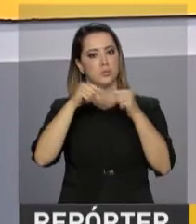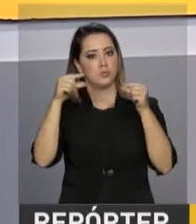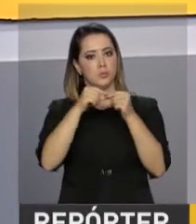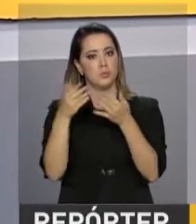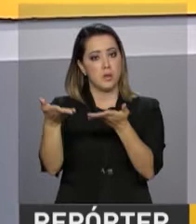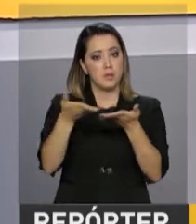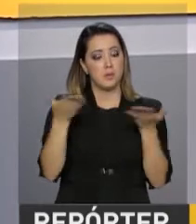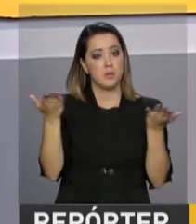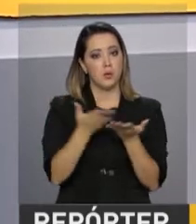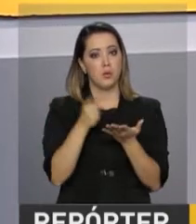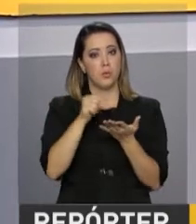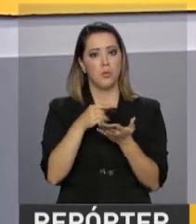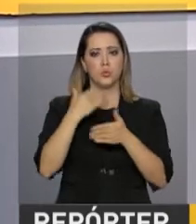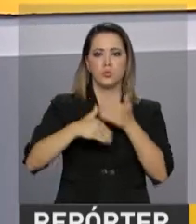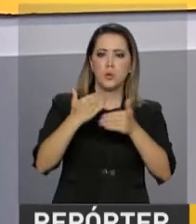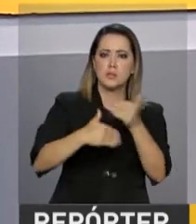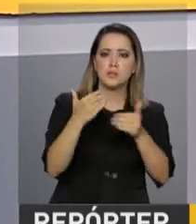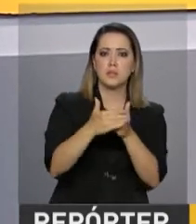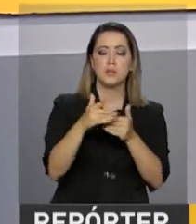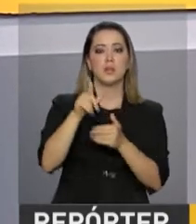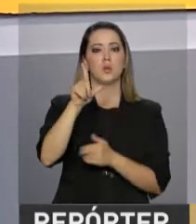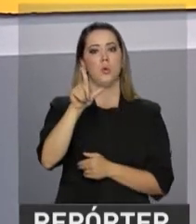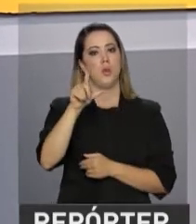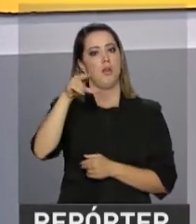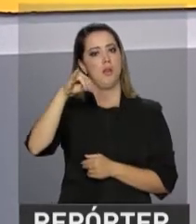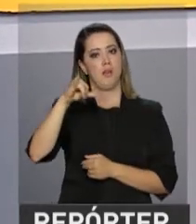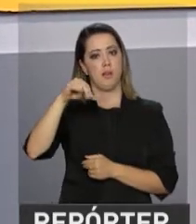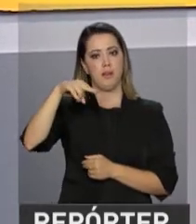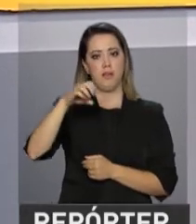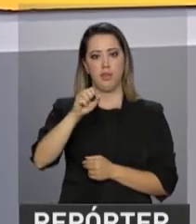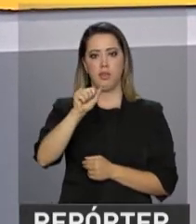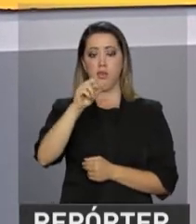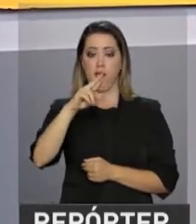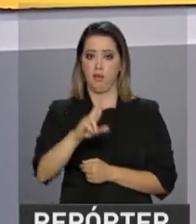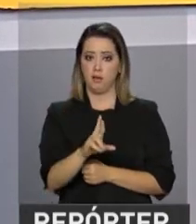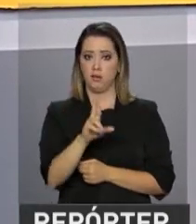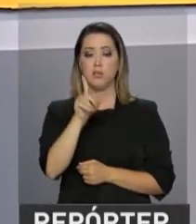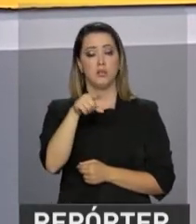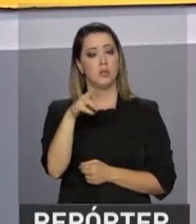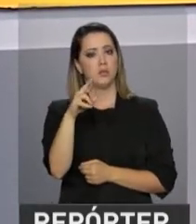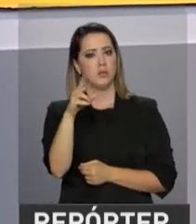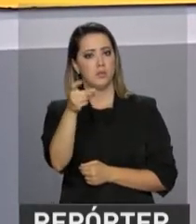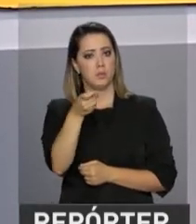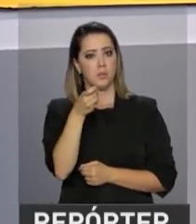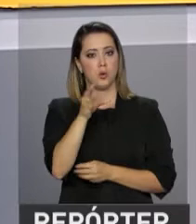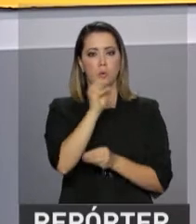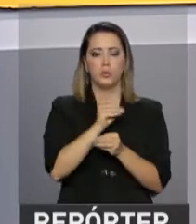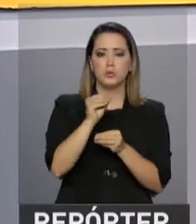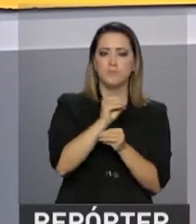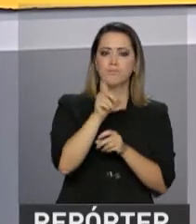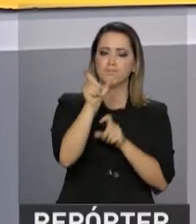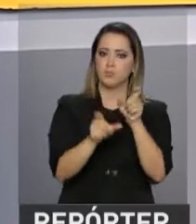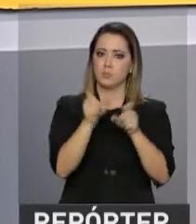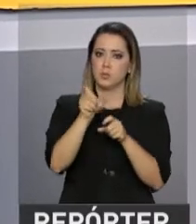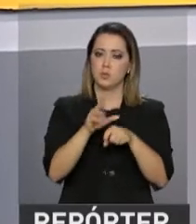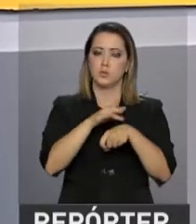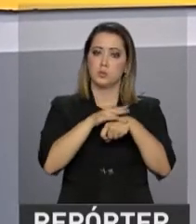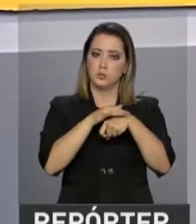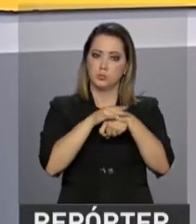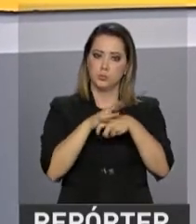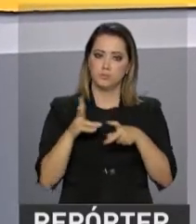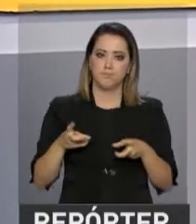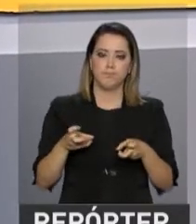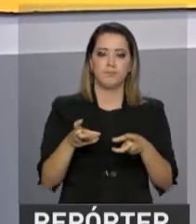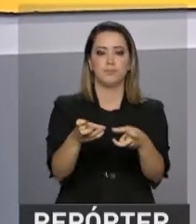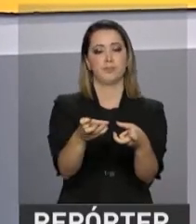Brasília recebeu hoje um acelerador linear. O equipamento de radioterapia é usado no tratamento de pacientes com câncer. A compra